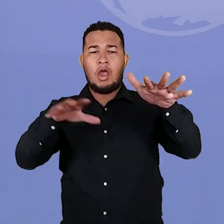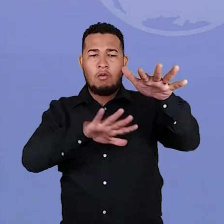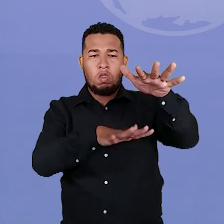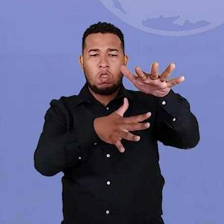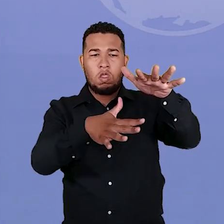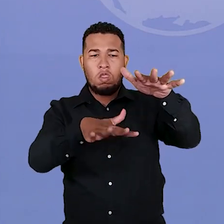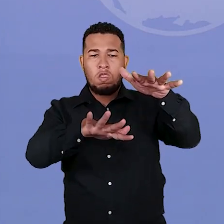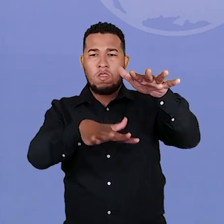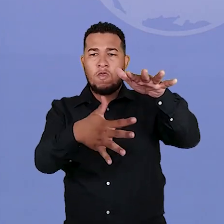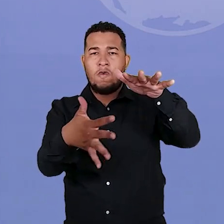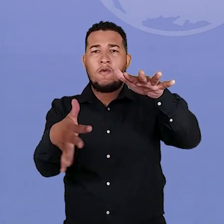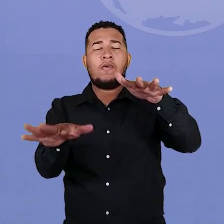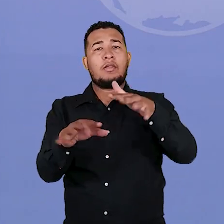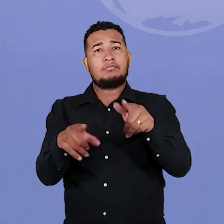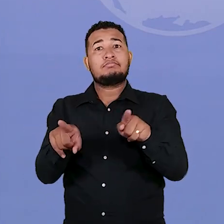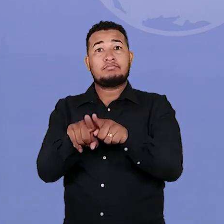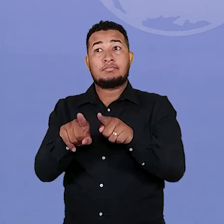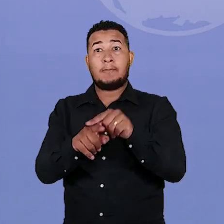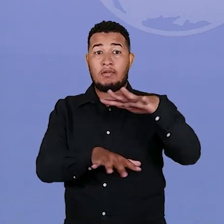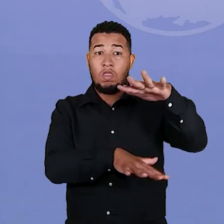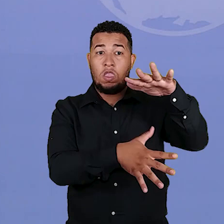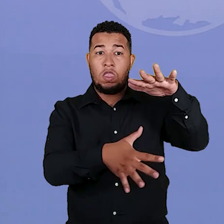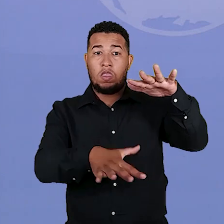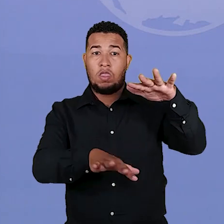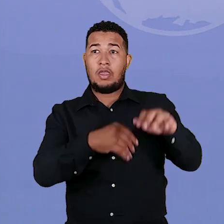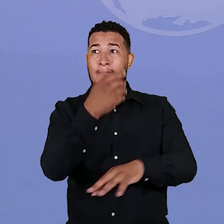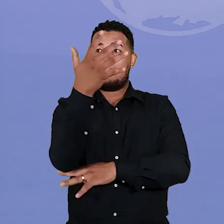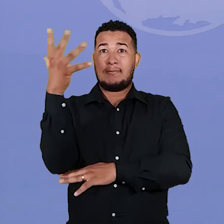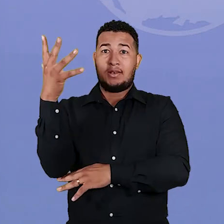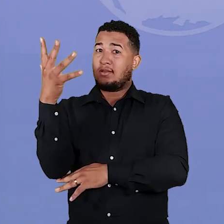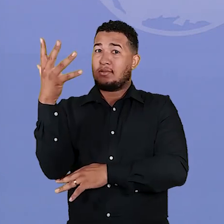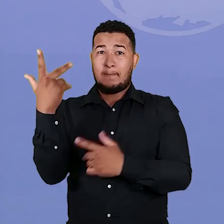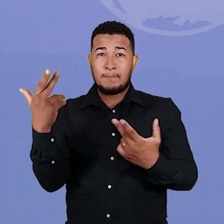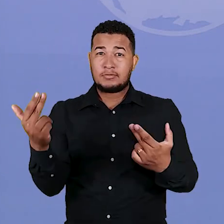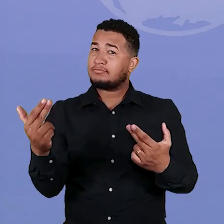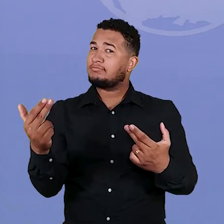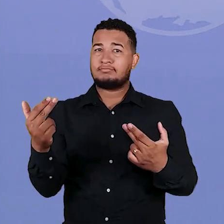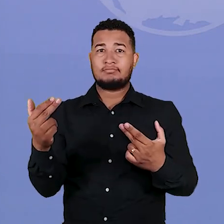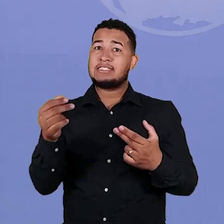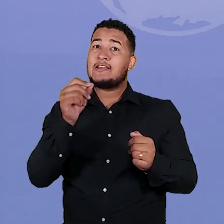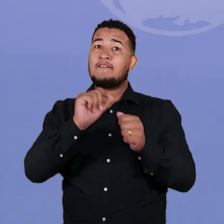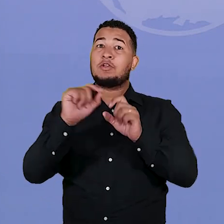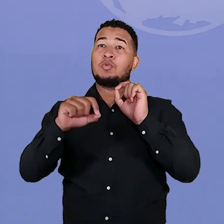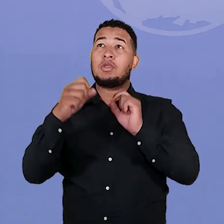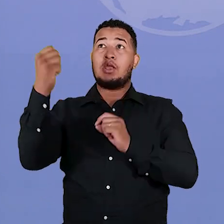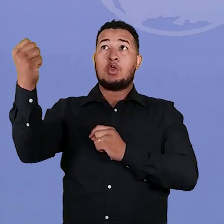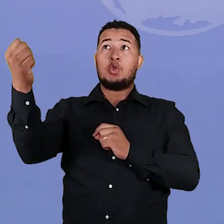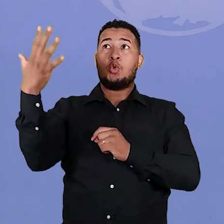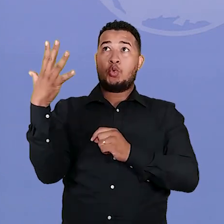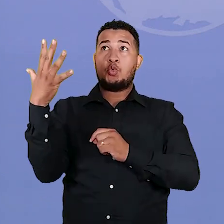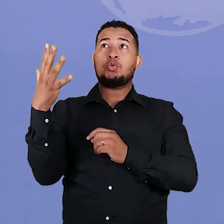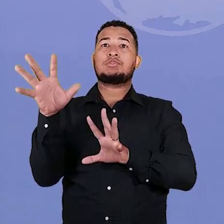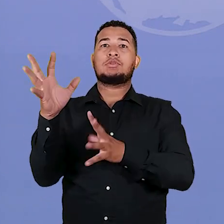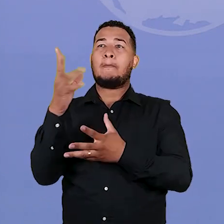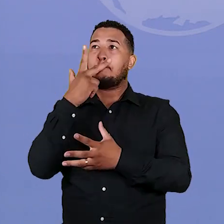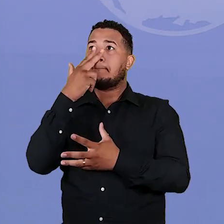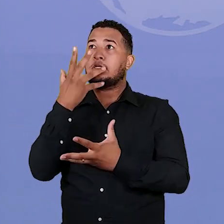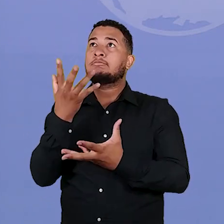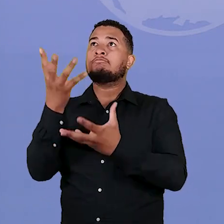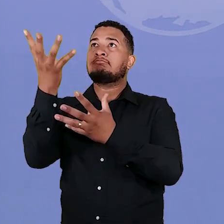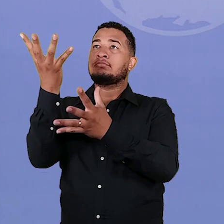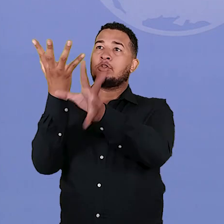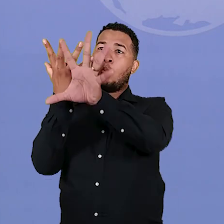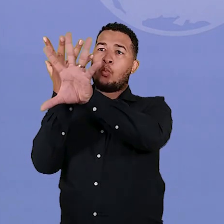ser uma alga, pode ser uma planta. Alga e planta não são a mesma coisa. Eles captam a luz